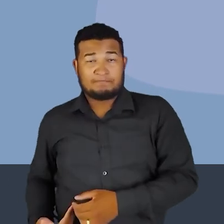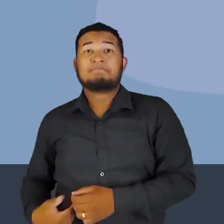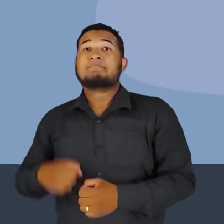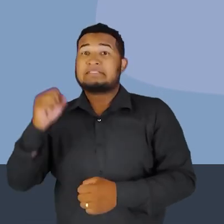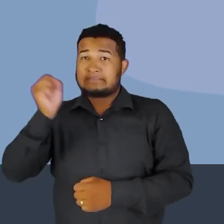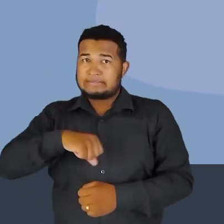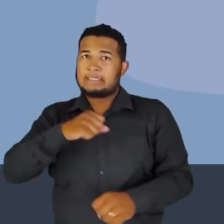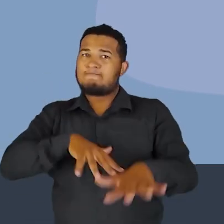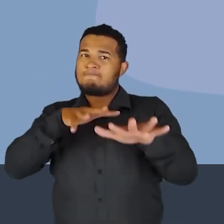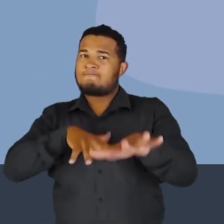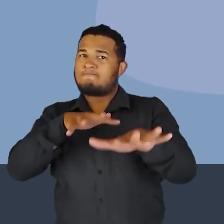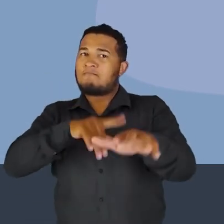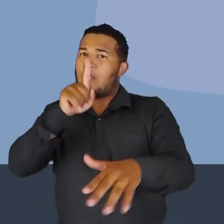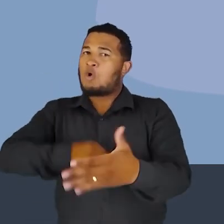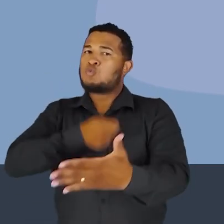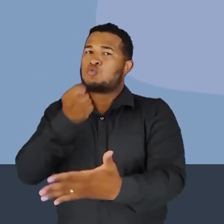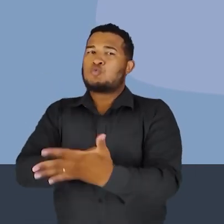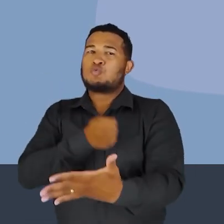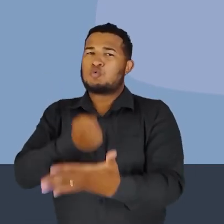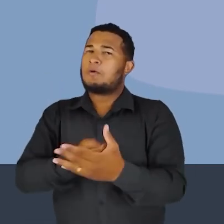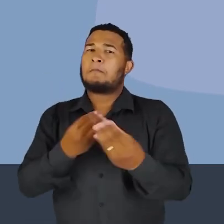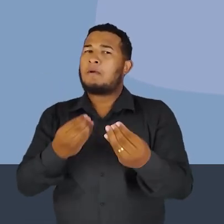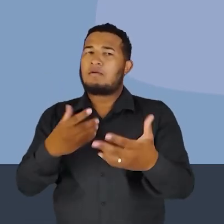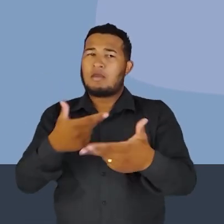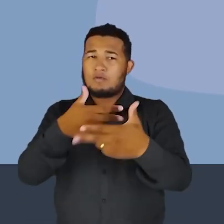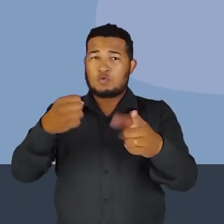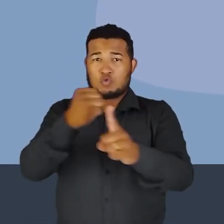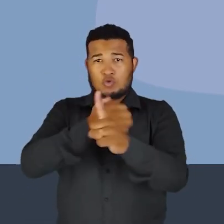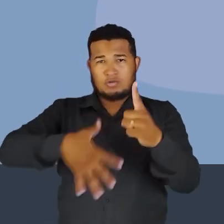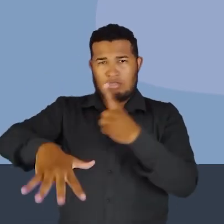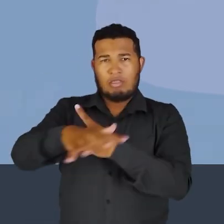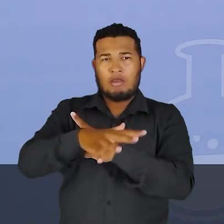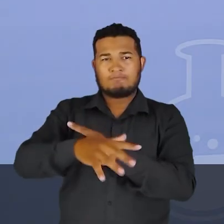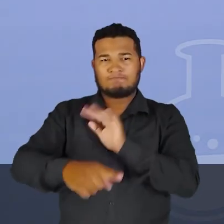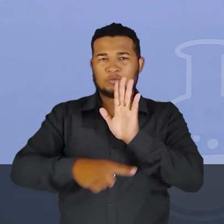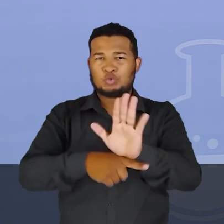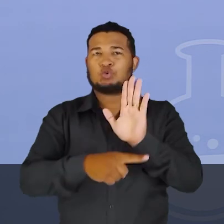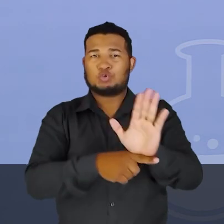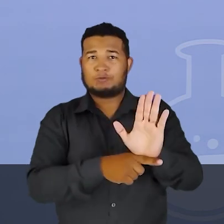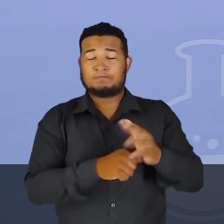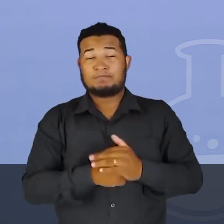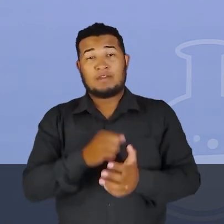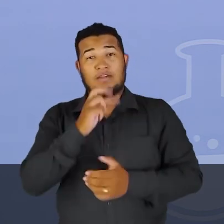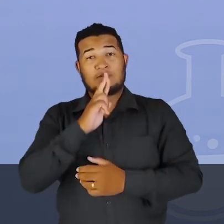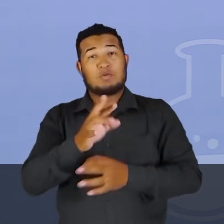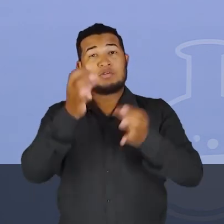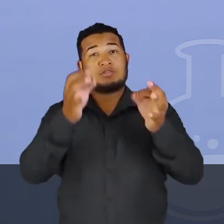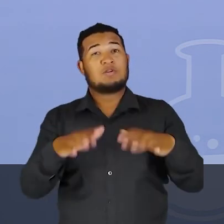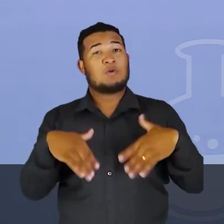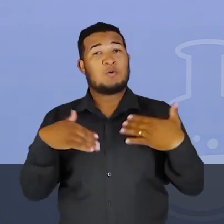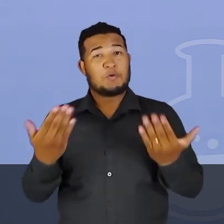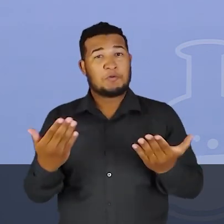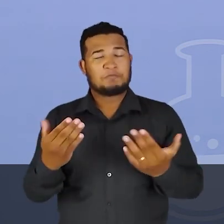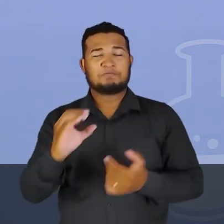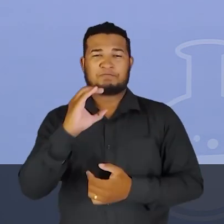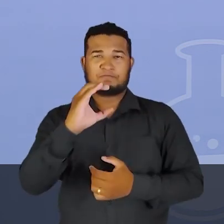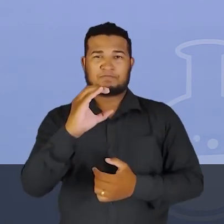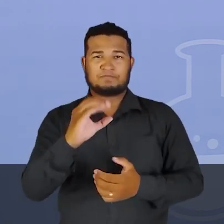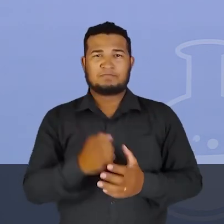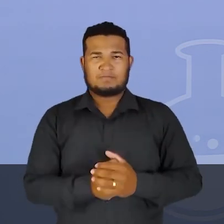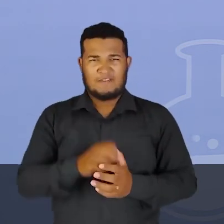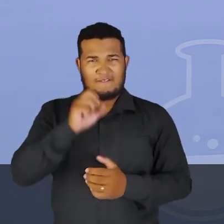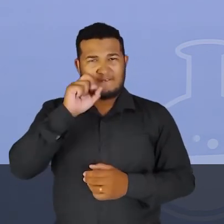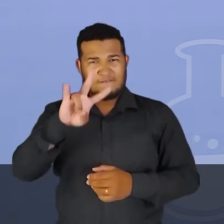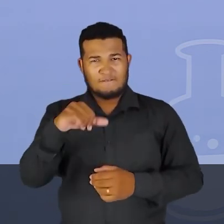buscar pressionar o Estado para atender às demandas da sociedade. Então, resposta correta, letra C. Viu que